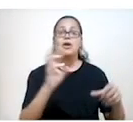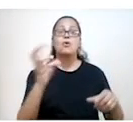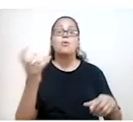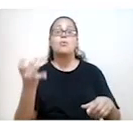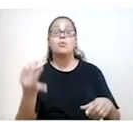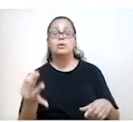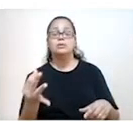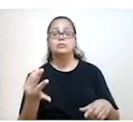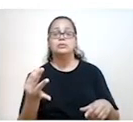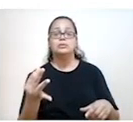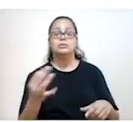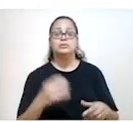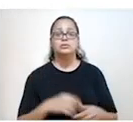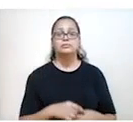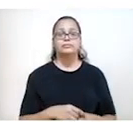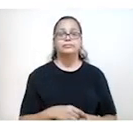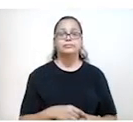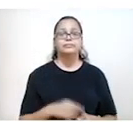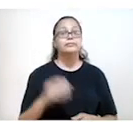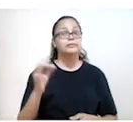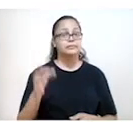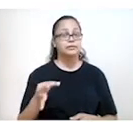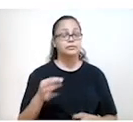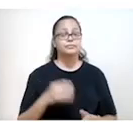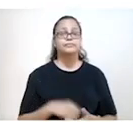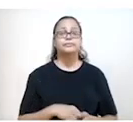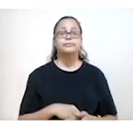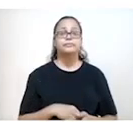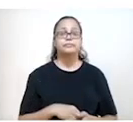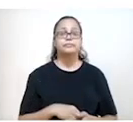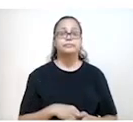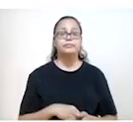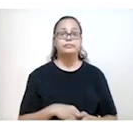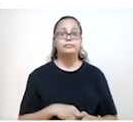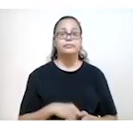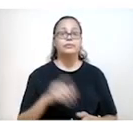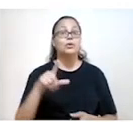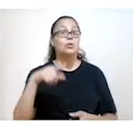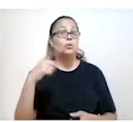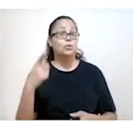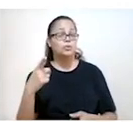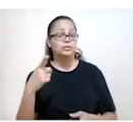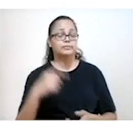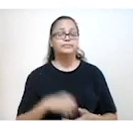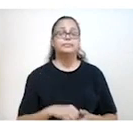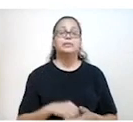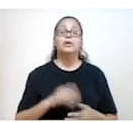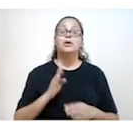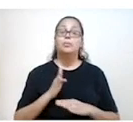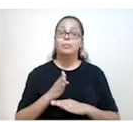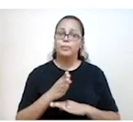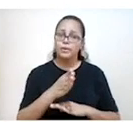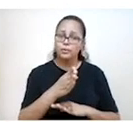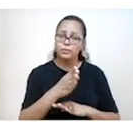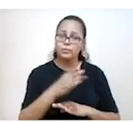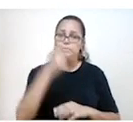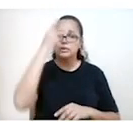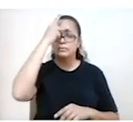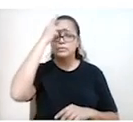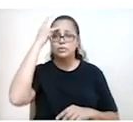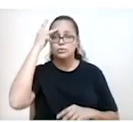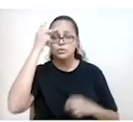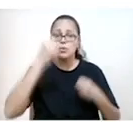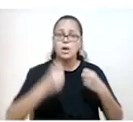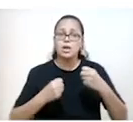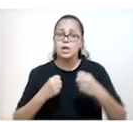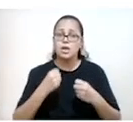quadradinhos, certo? Que lá foi um teste. Agora, outra situação. O percurso de uma pessoa que corre